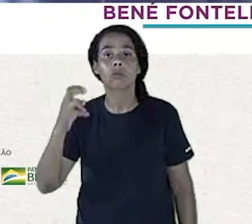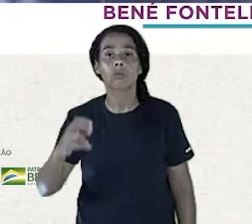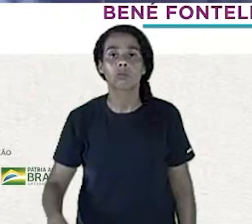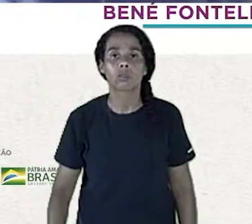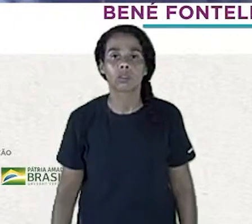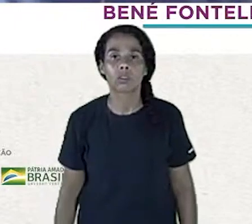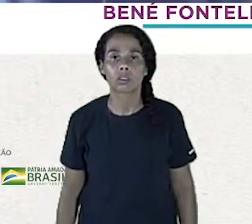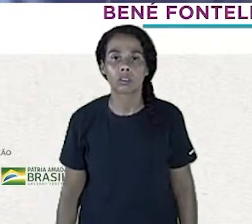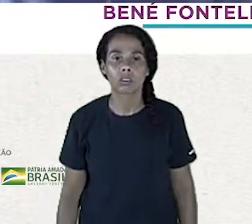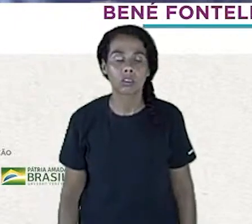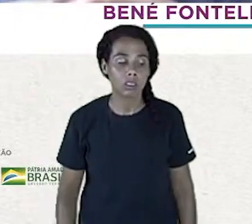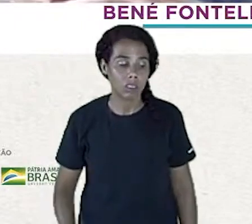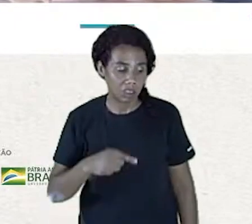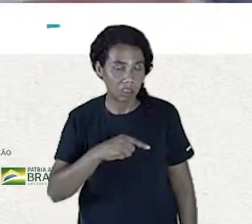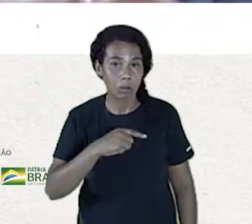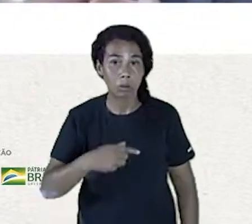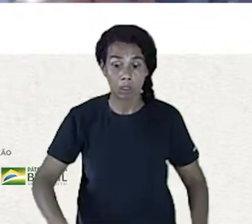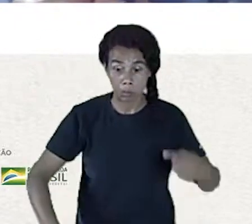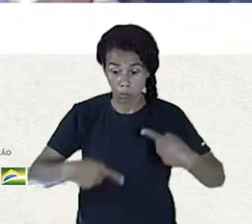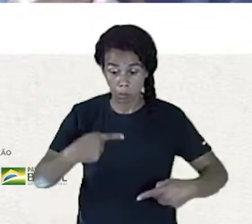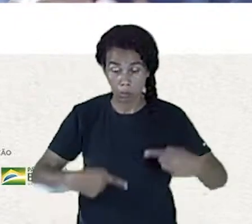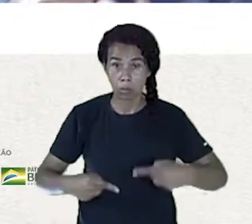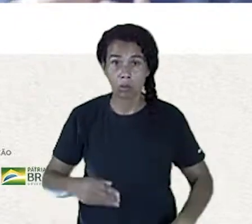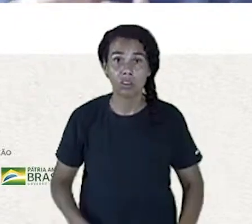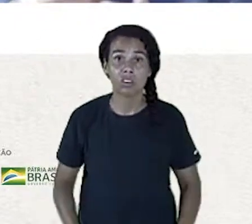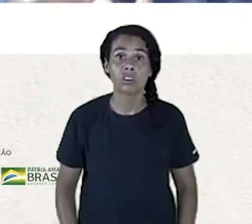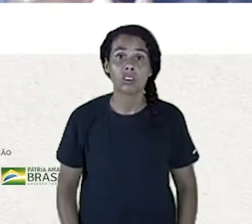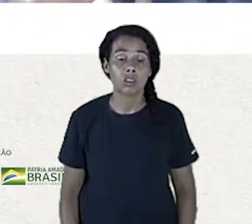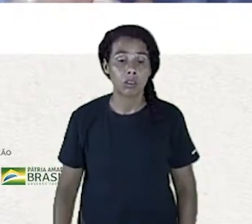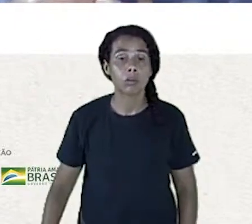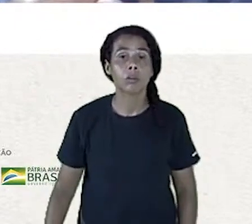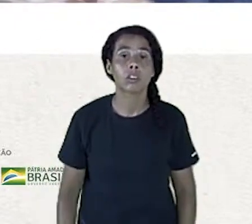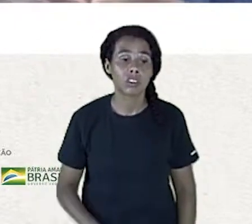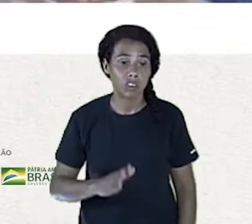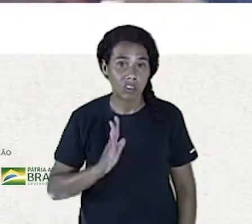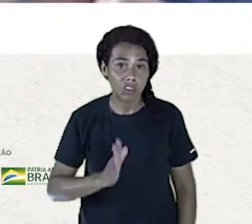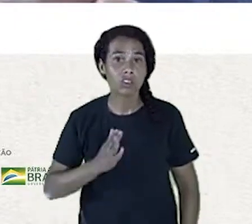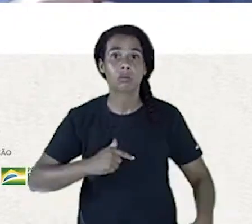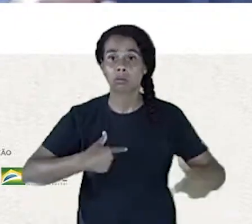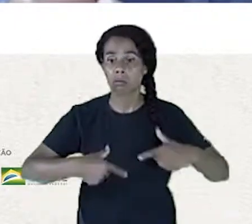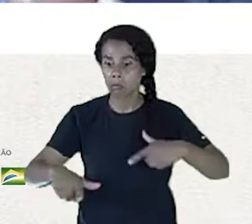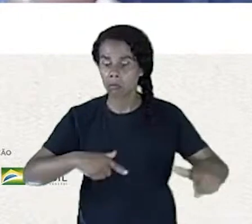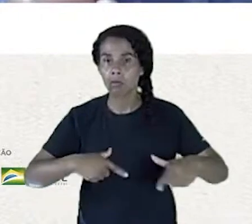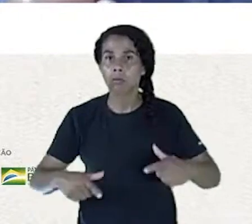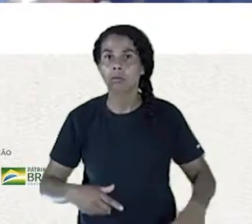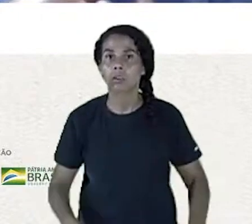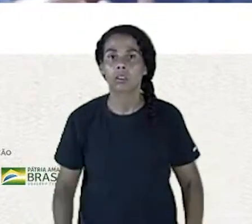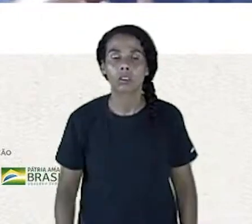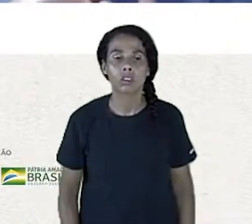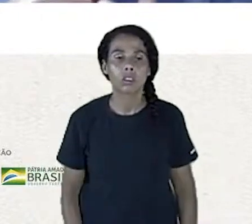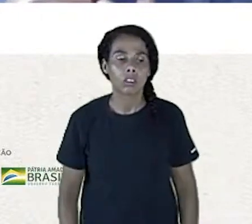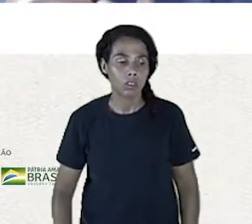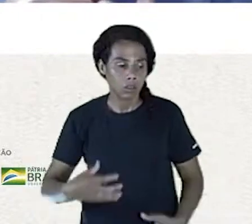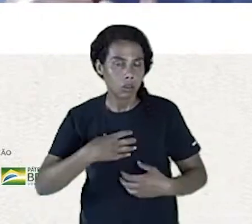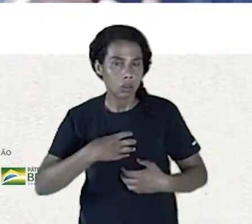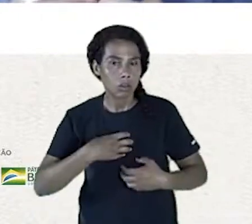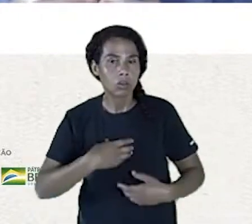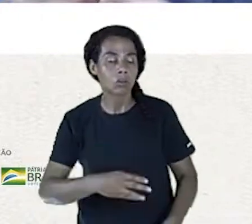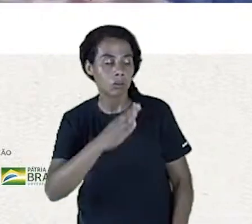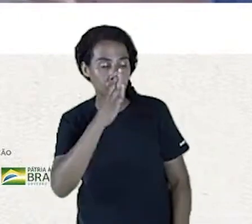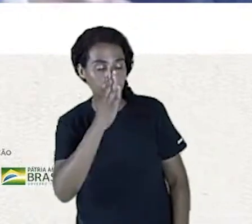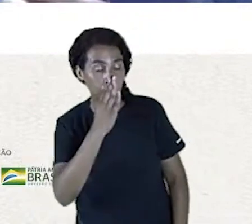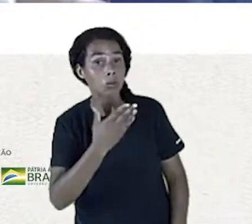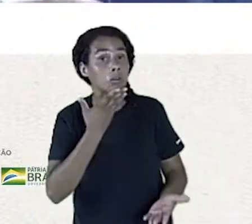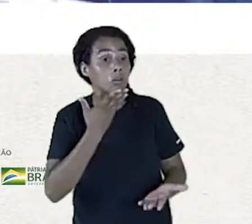redentor para a cultura brasileira. Então, a minha admiração vem disso, mas é muito mais do que eu sinto dele.